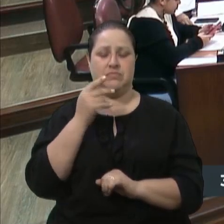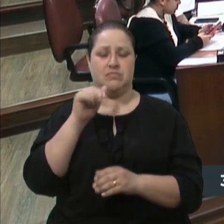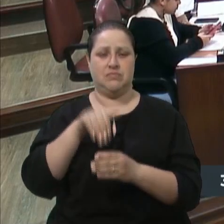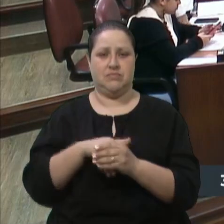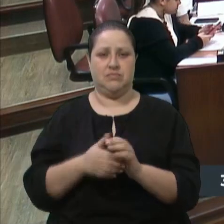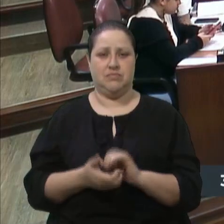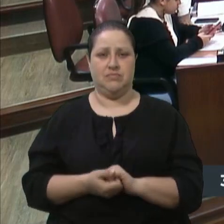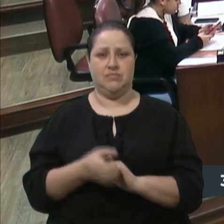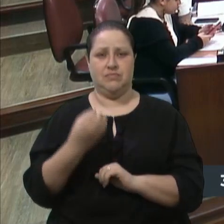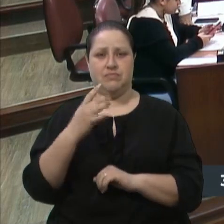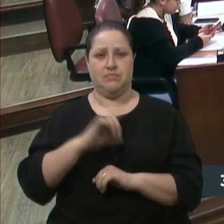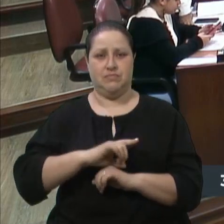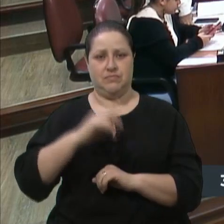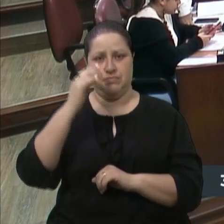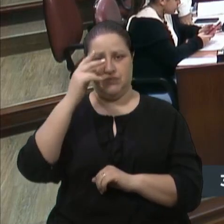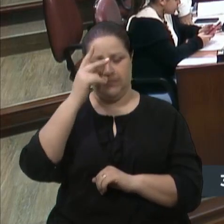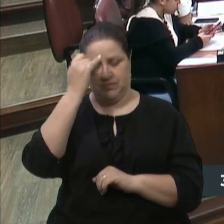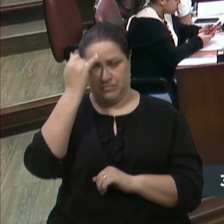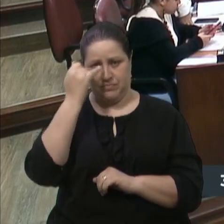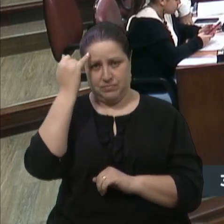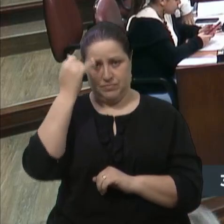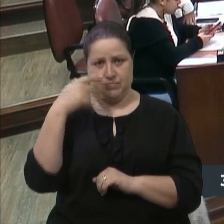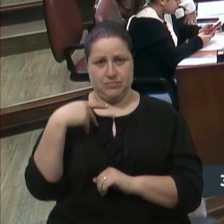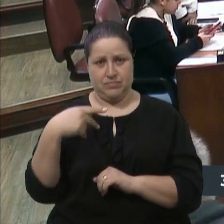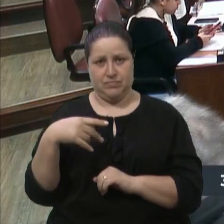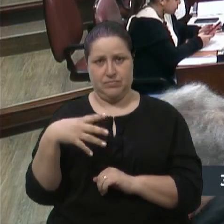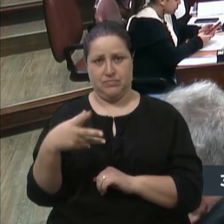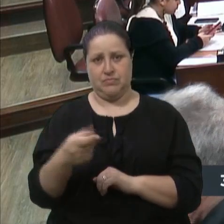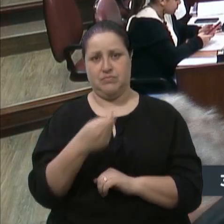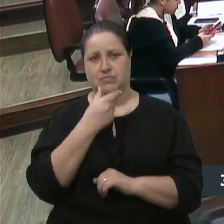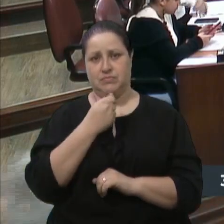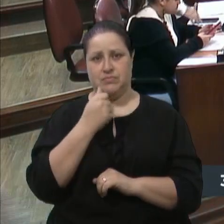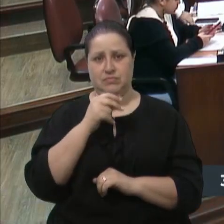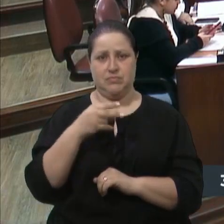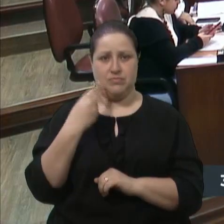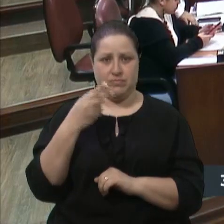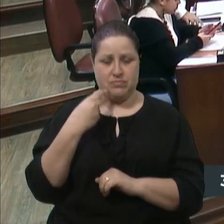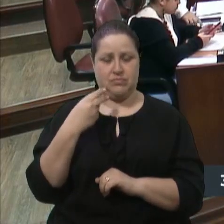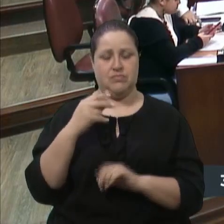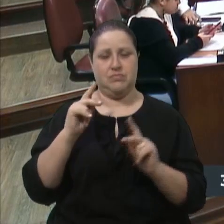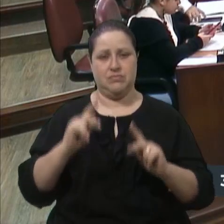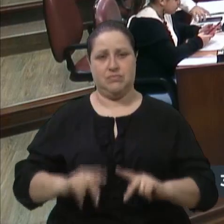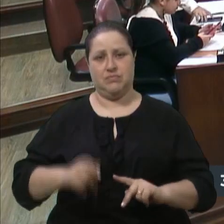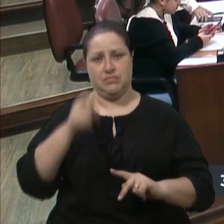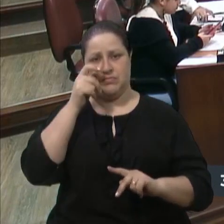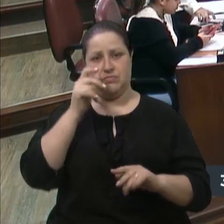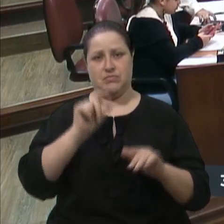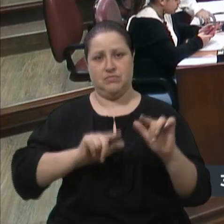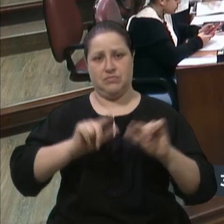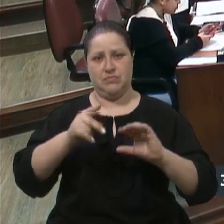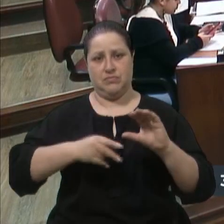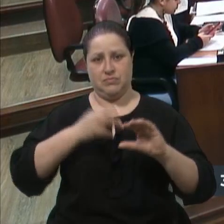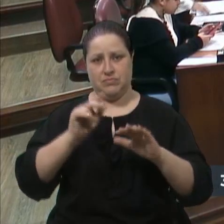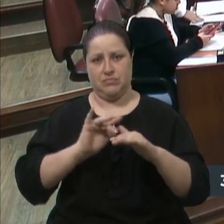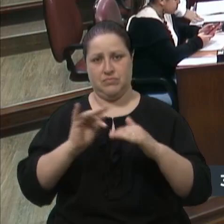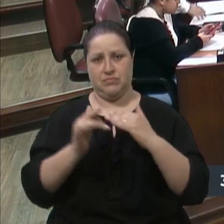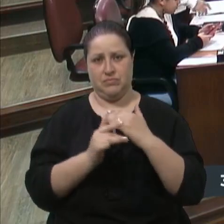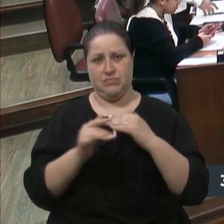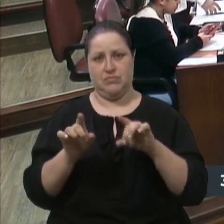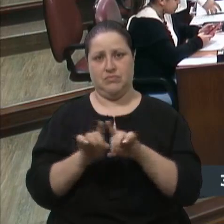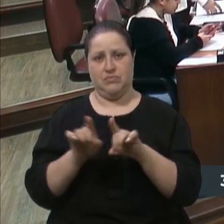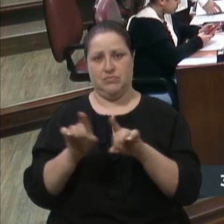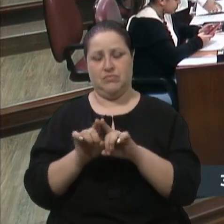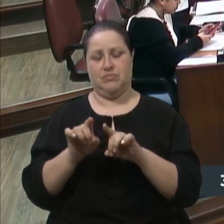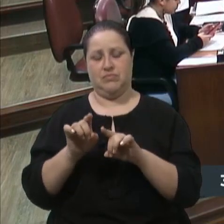acompanham pelas redes sociais, pela TV Câmara e, em especial, os vanzeiros que estão aqui na plateia, muitos nas redes sociais